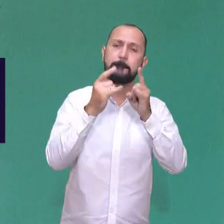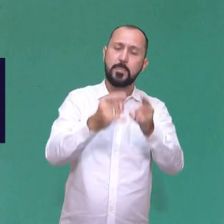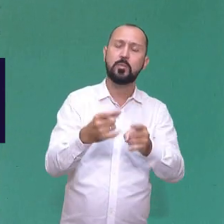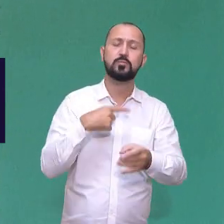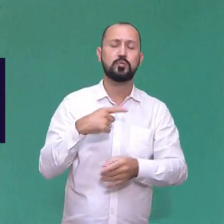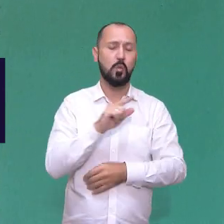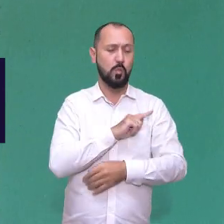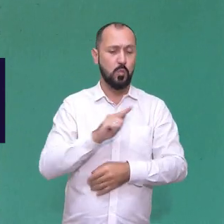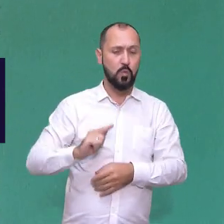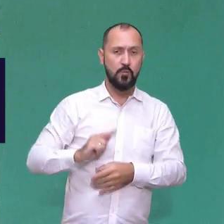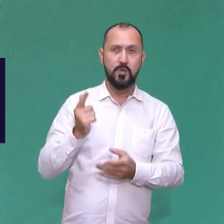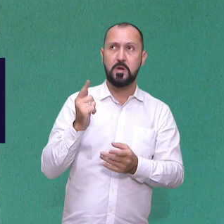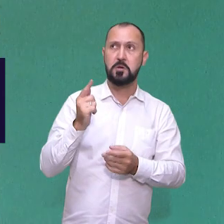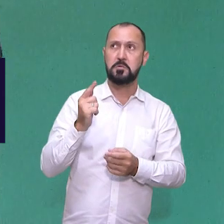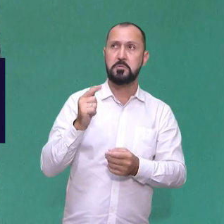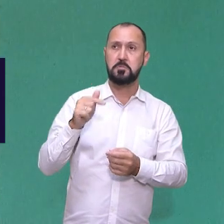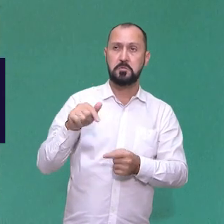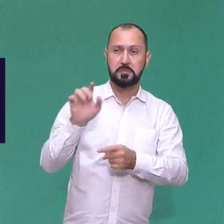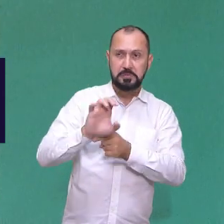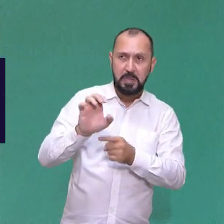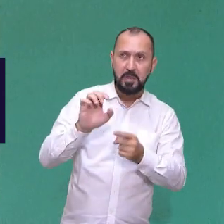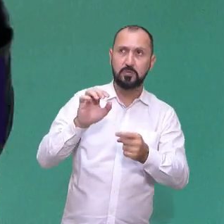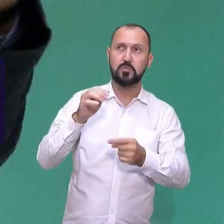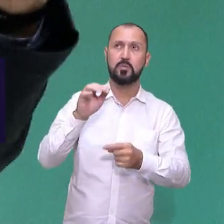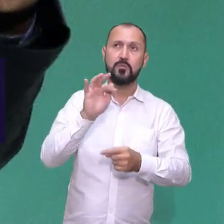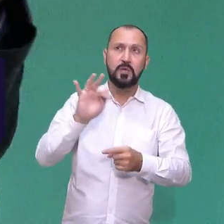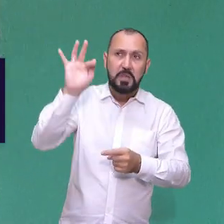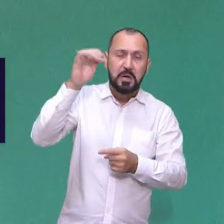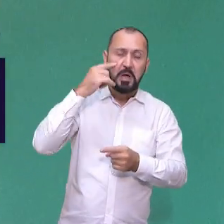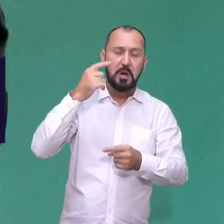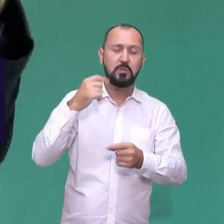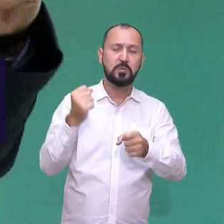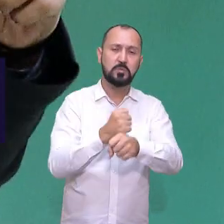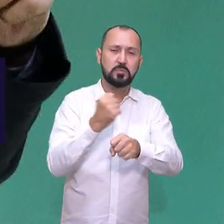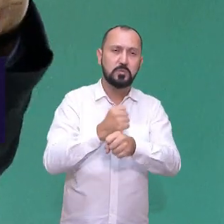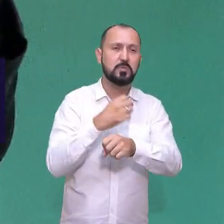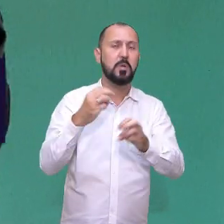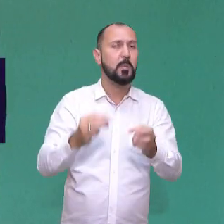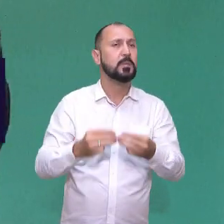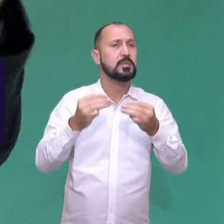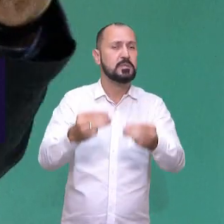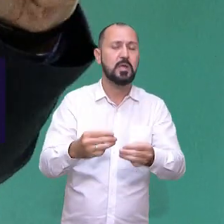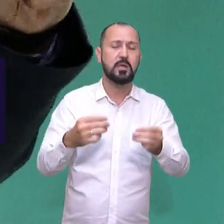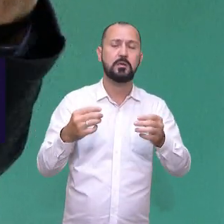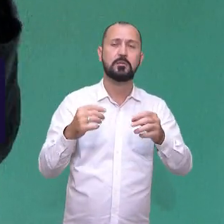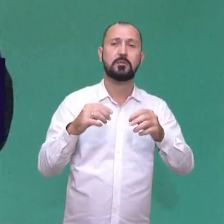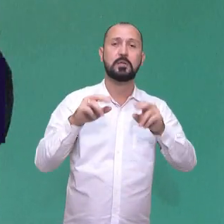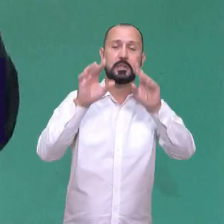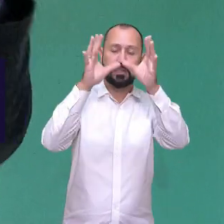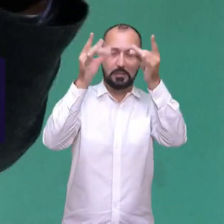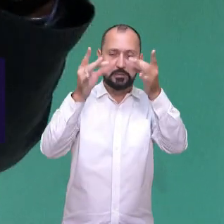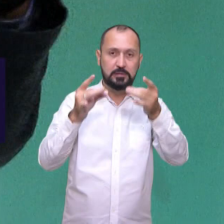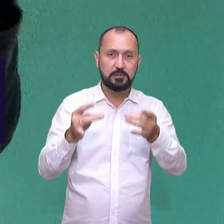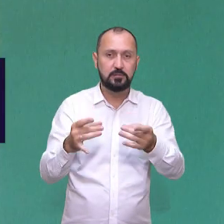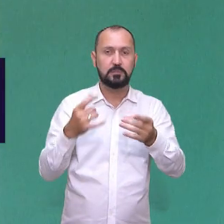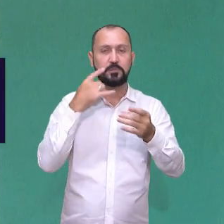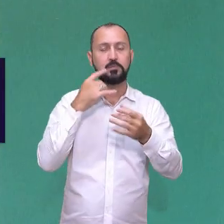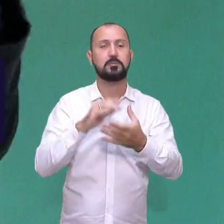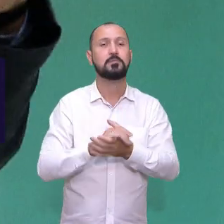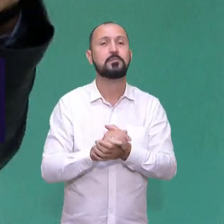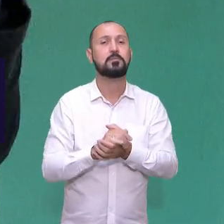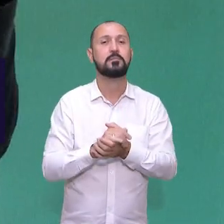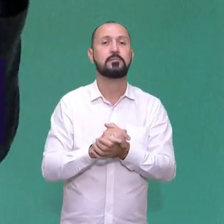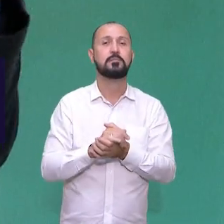sentido. Tem que ter uma placa. Está construindo a ponte, olha, o governo do Estado, o governo federal, obra, ministério, valor